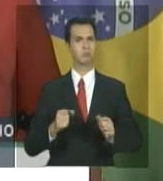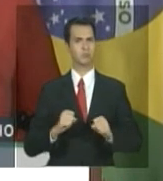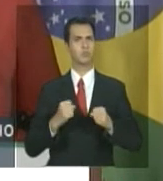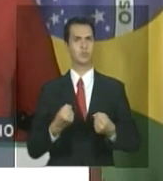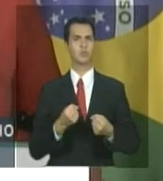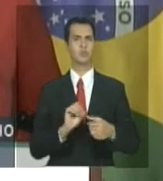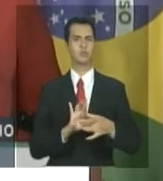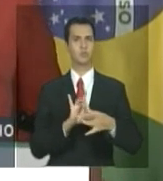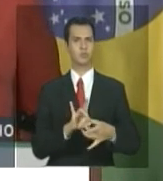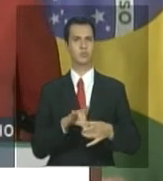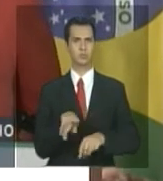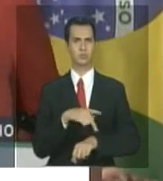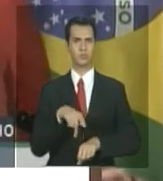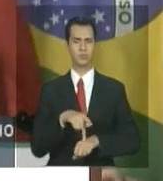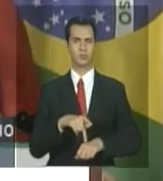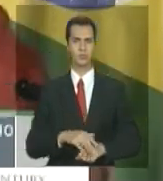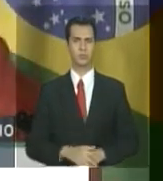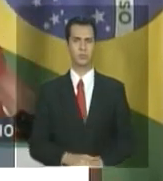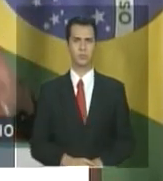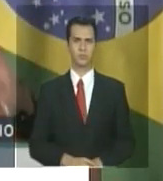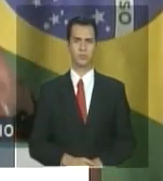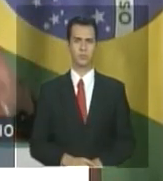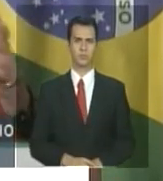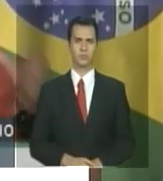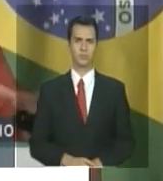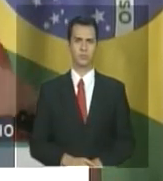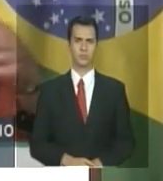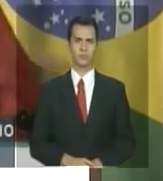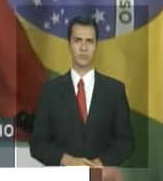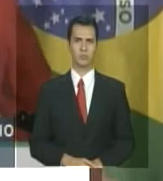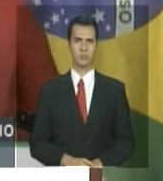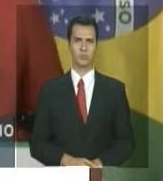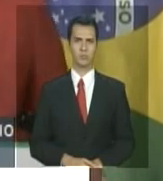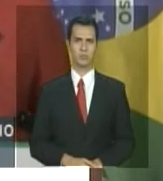países. Mas não é só